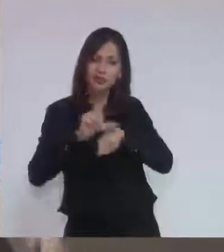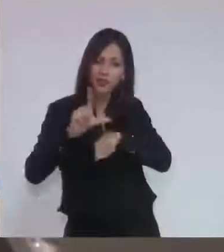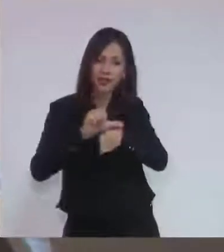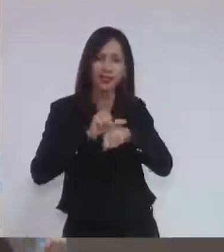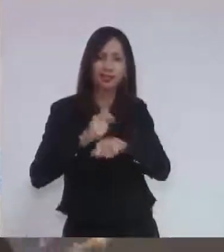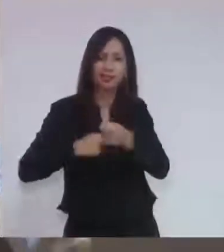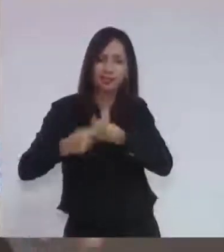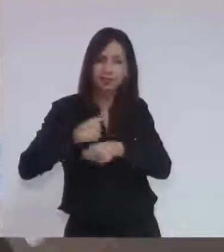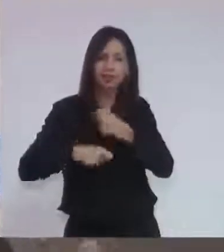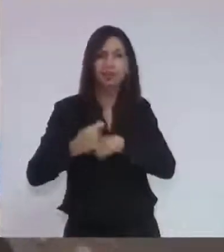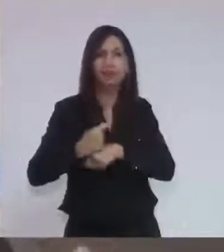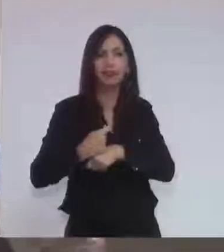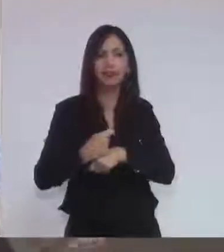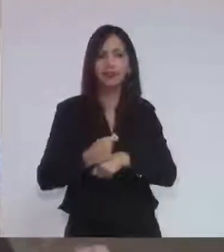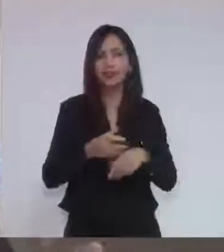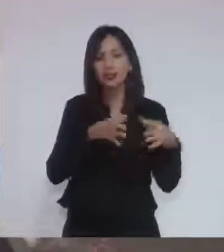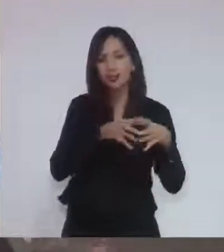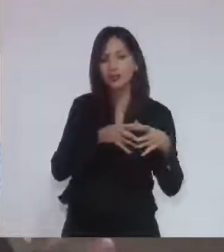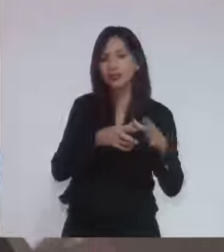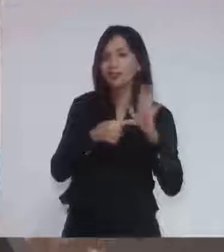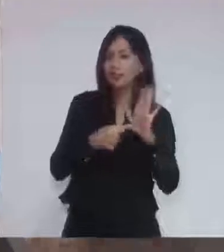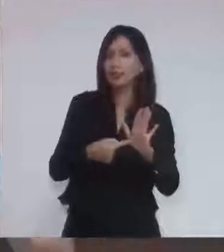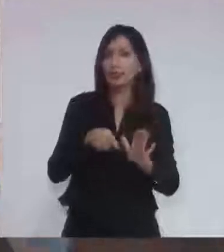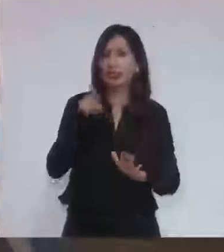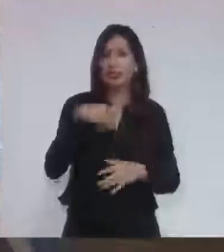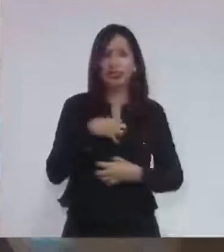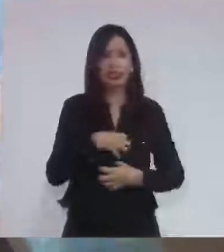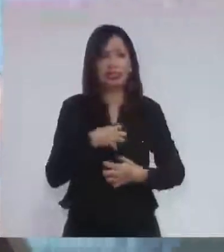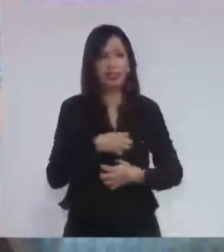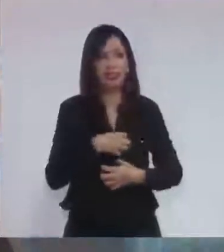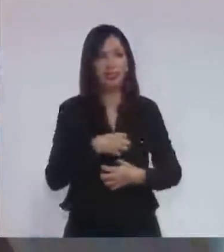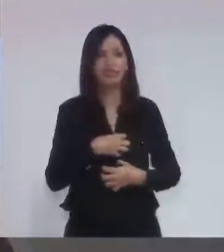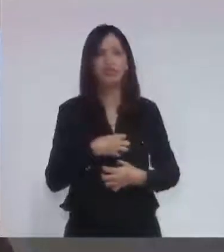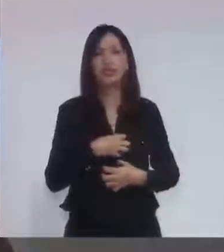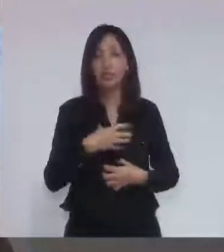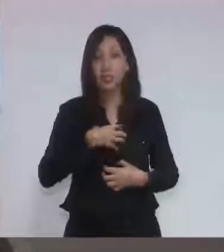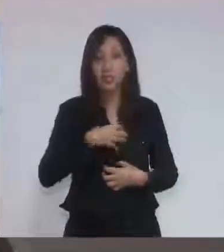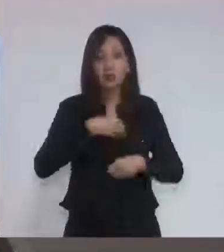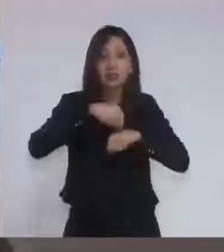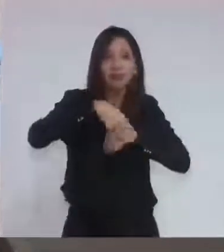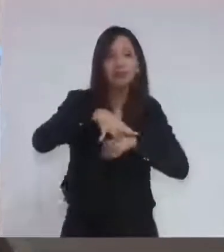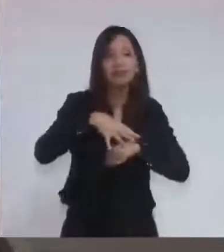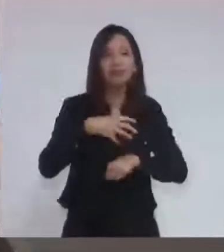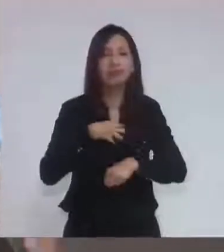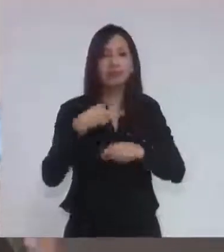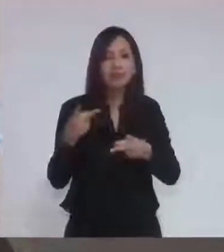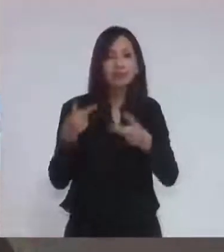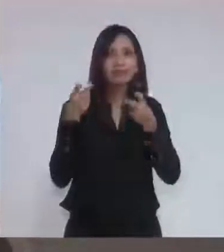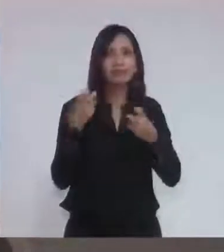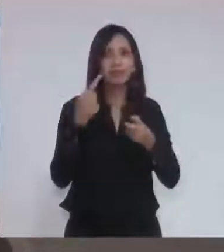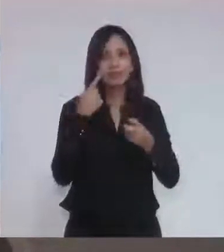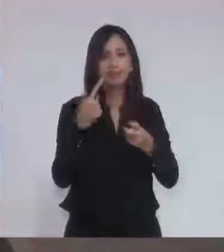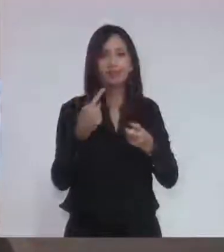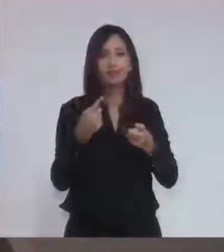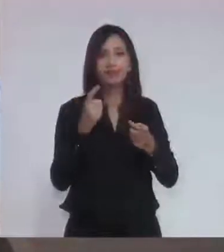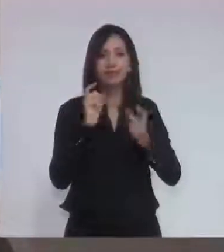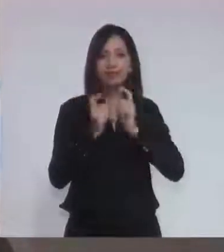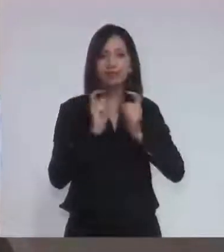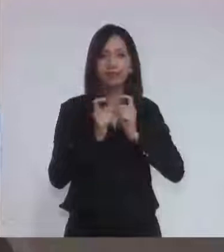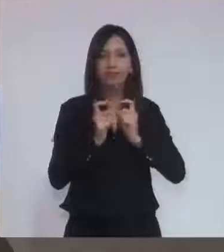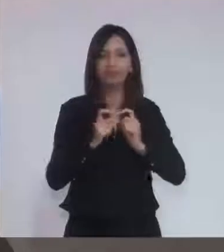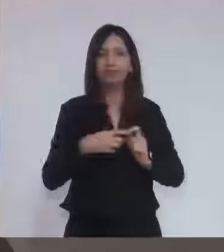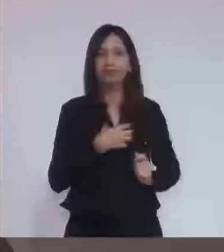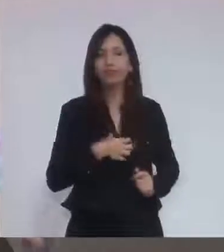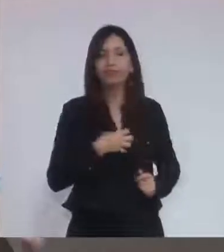que se manifestou. Isso os deixou muito irritados. Vou aqui traduzir o sentimento que eu verifiquei na reunião. Eles ficaram irritados por